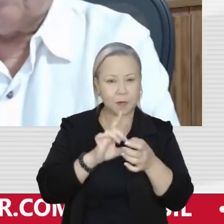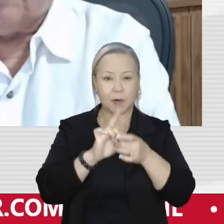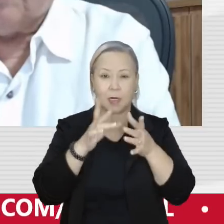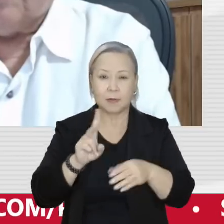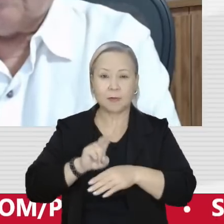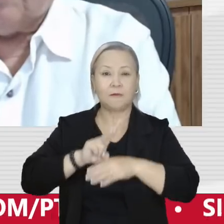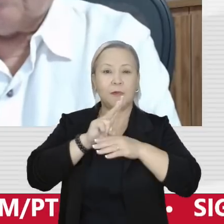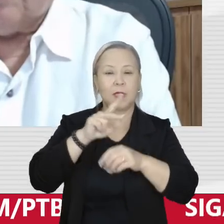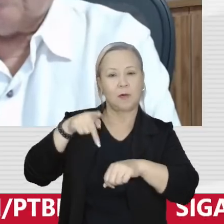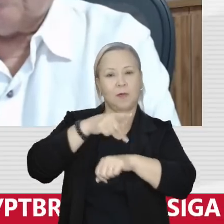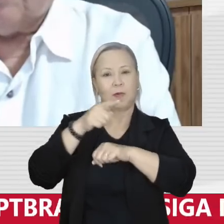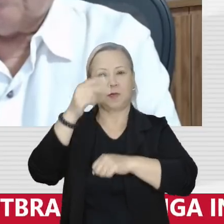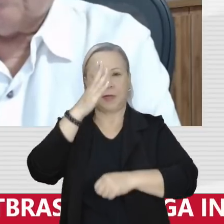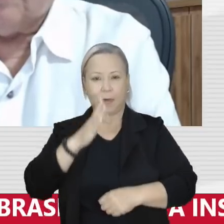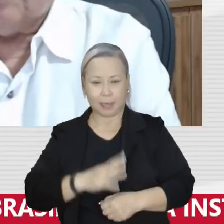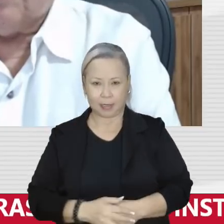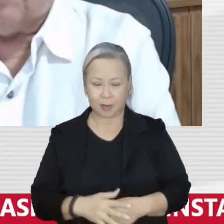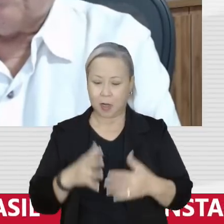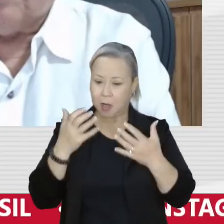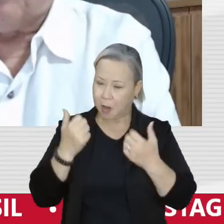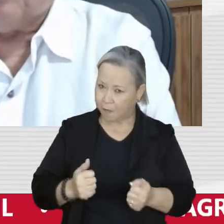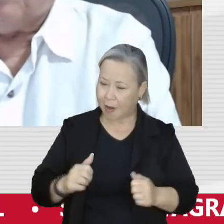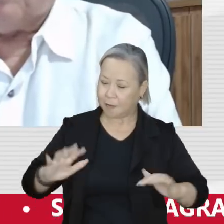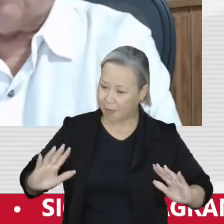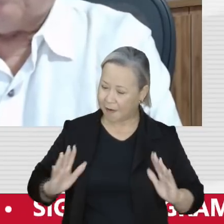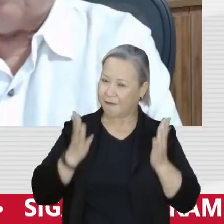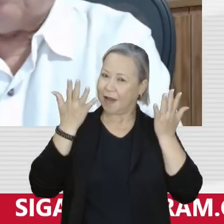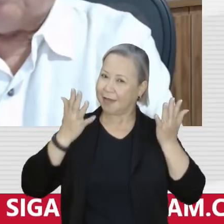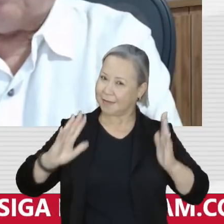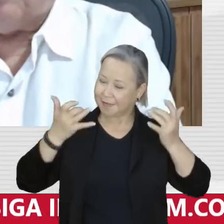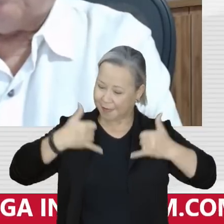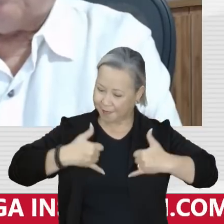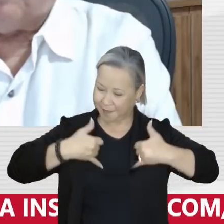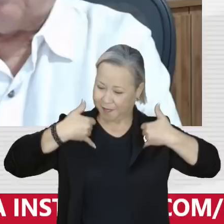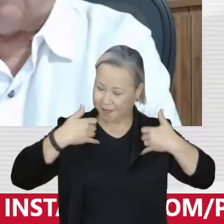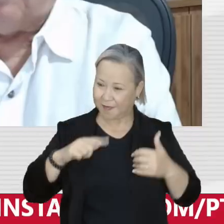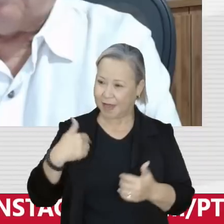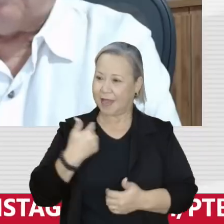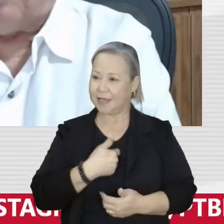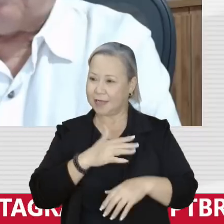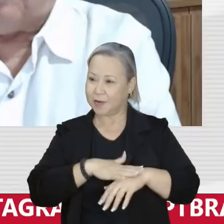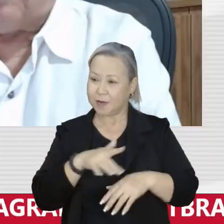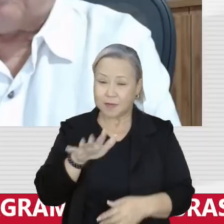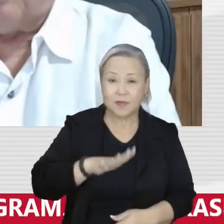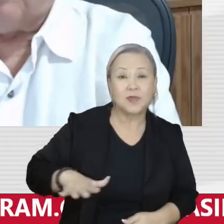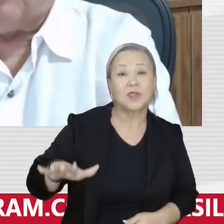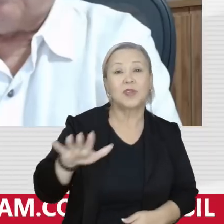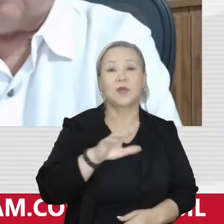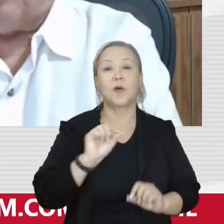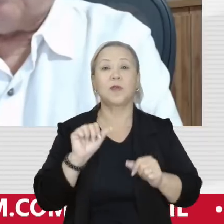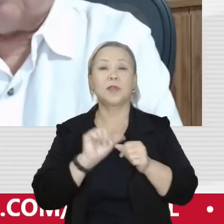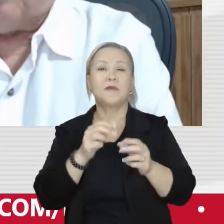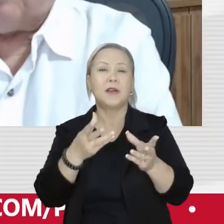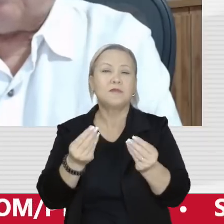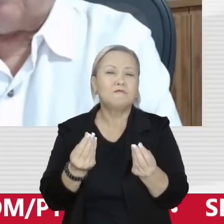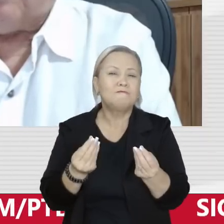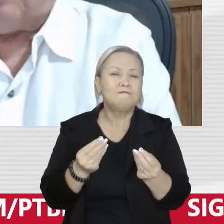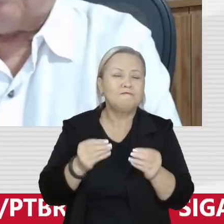país. Agora vamos lá, bora para a festa, porque a festa é nossa e essa festa é de todo mundo. O que faz muita